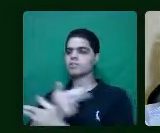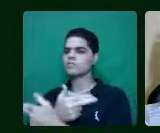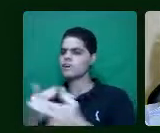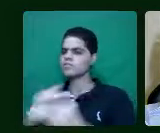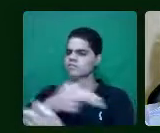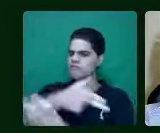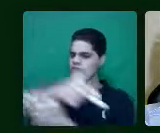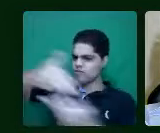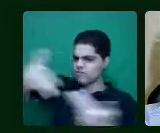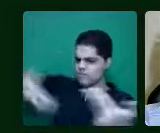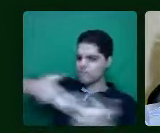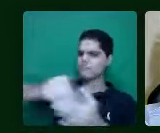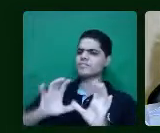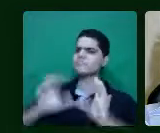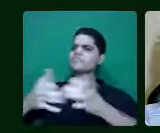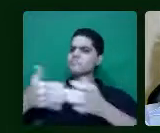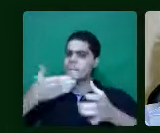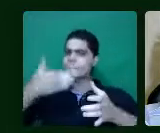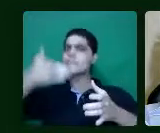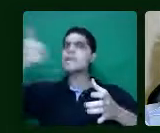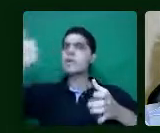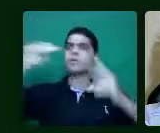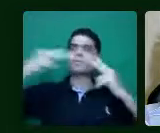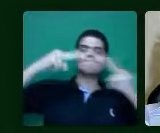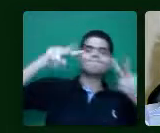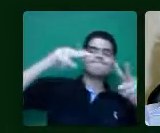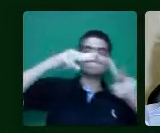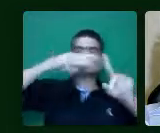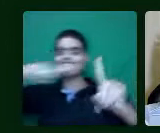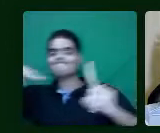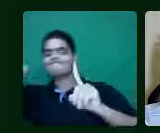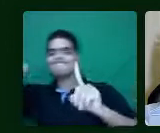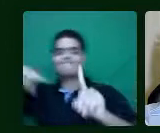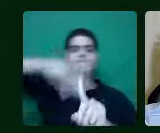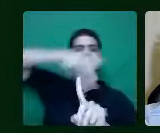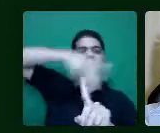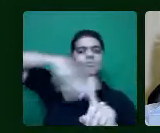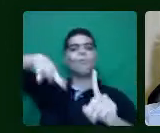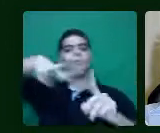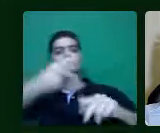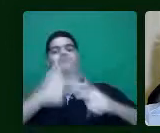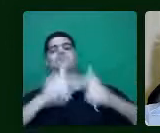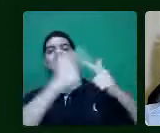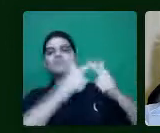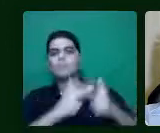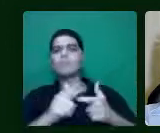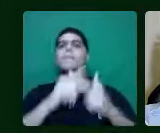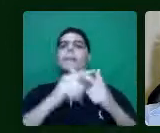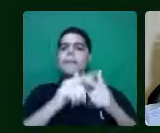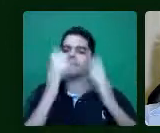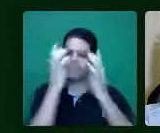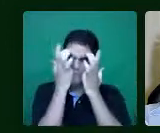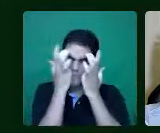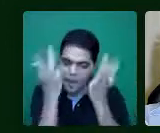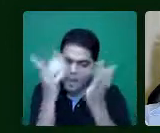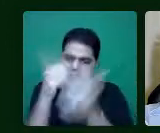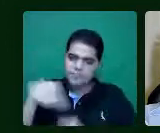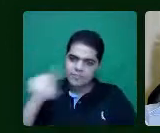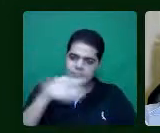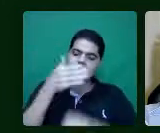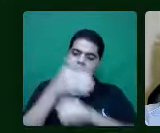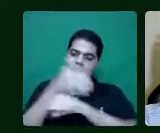esse time será, porque ele terá visões diferentes em cima daquele problema. Então, a gente estimula, de fato, que você busque participantes